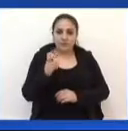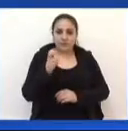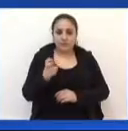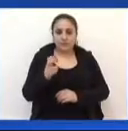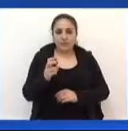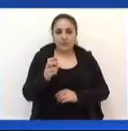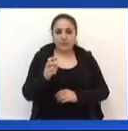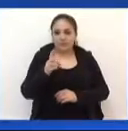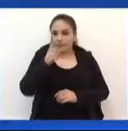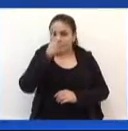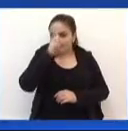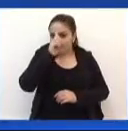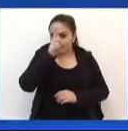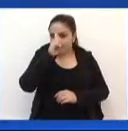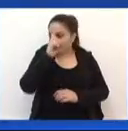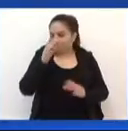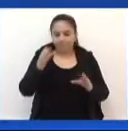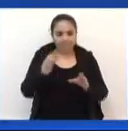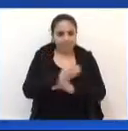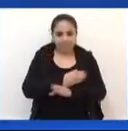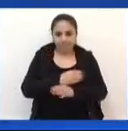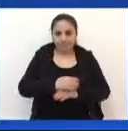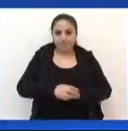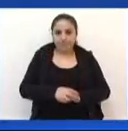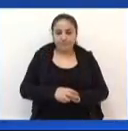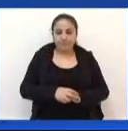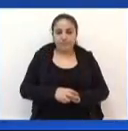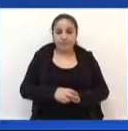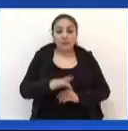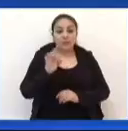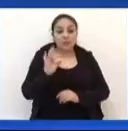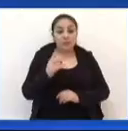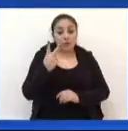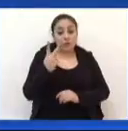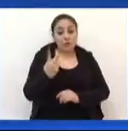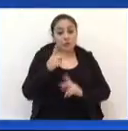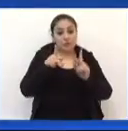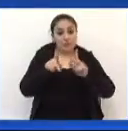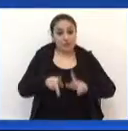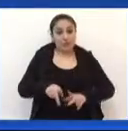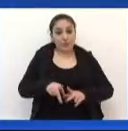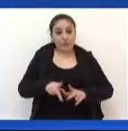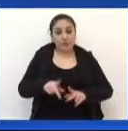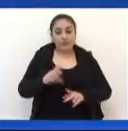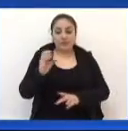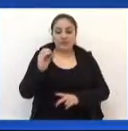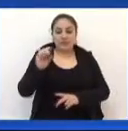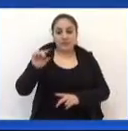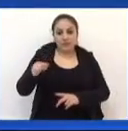3,5% possuem ensino fundamental incompleto. E apenas 2 candidatos,